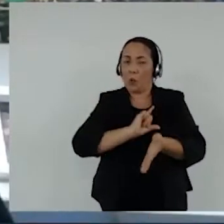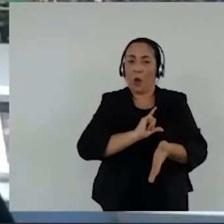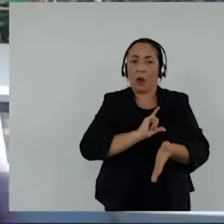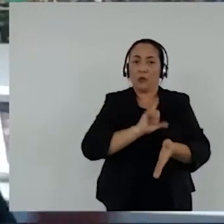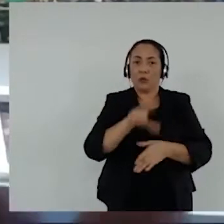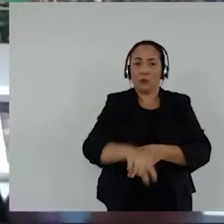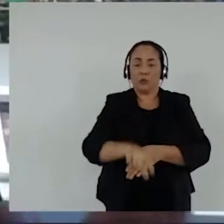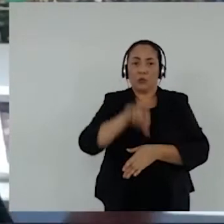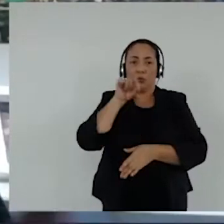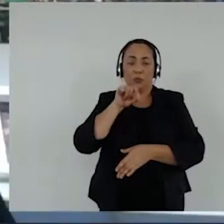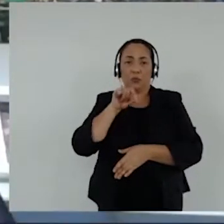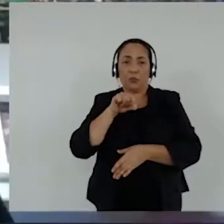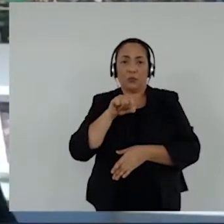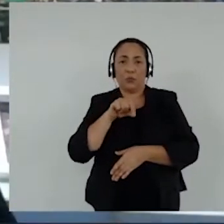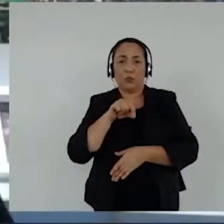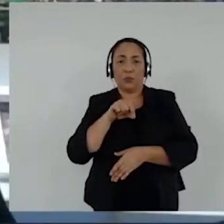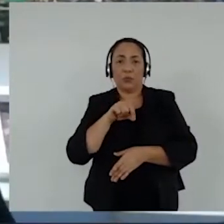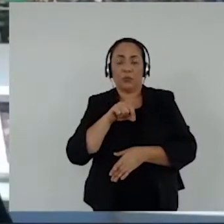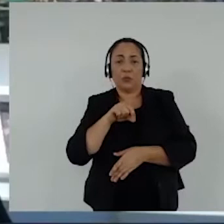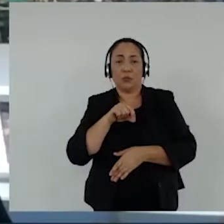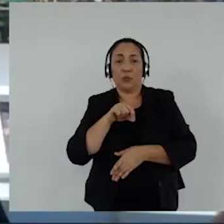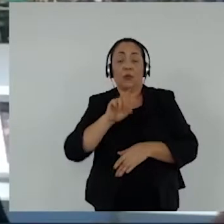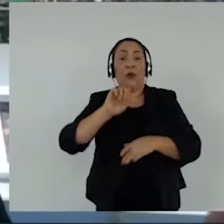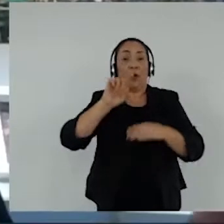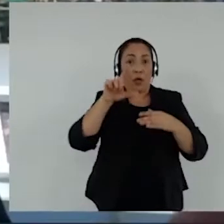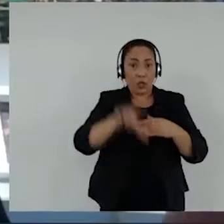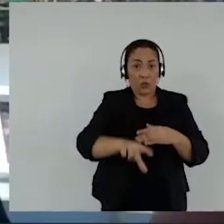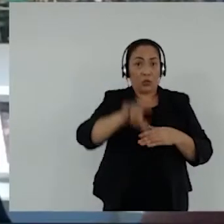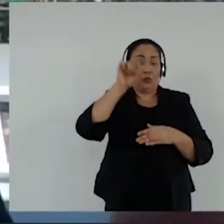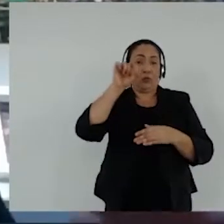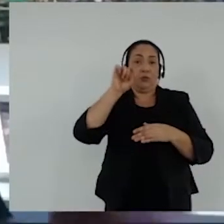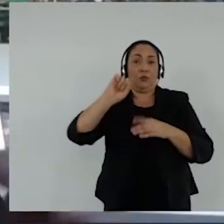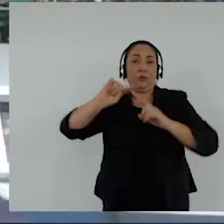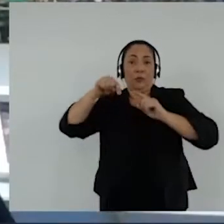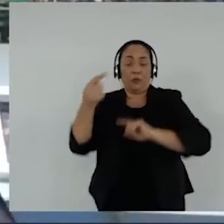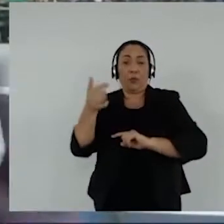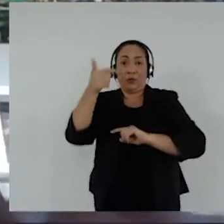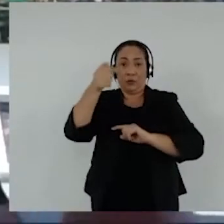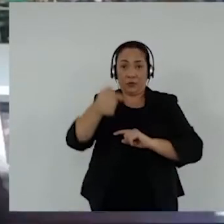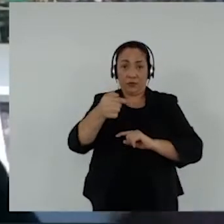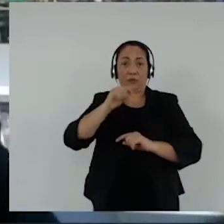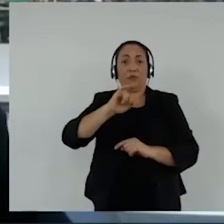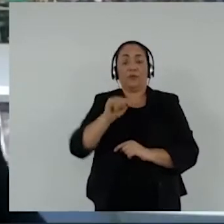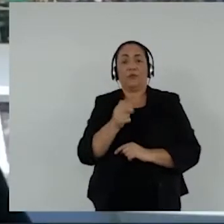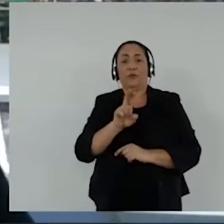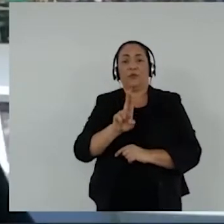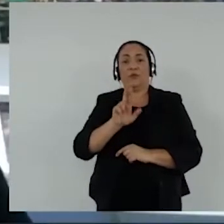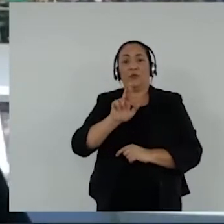que a verdade é que, após a escolha, os 7 jurados